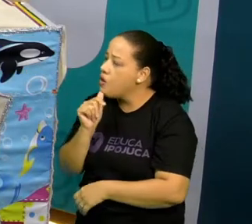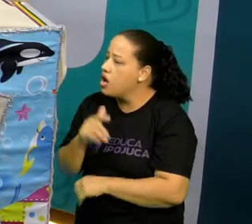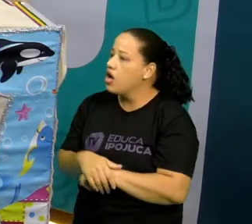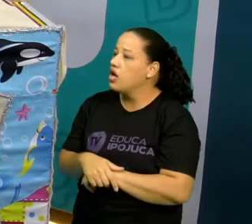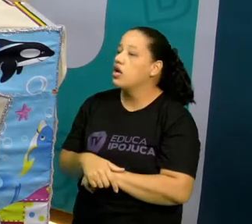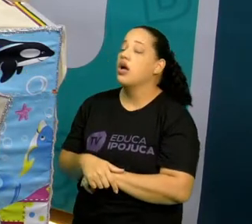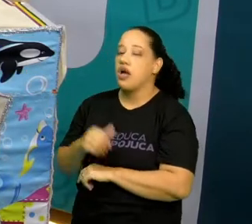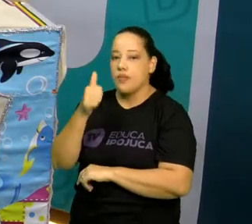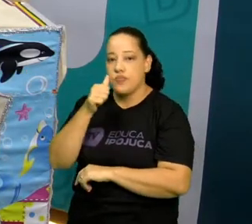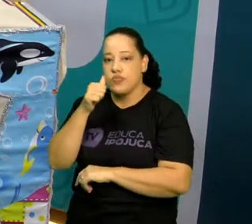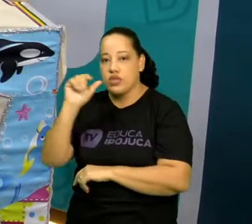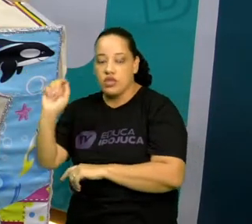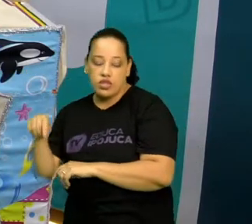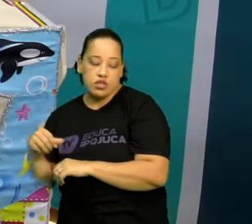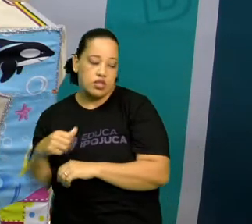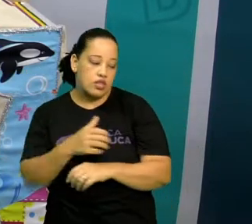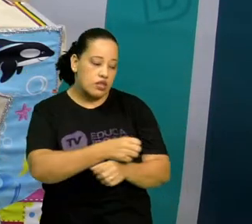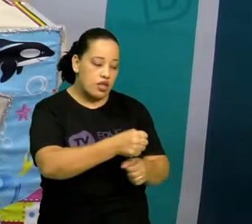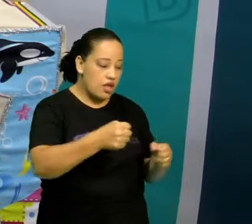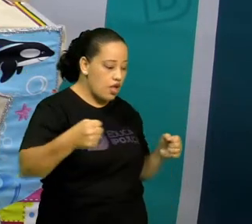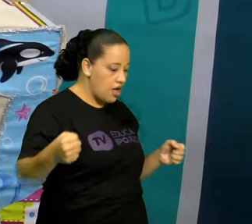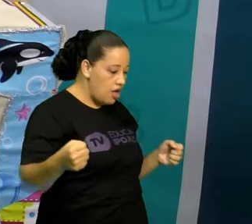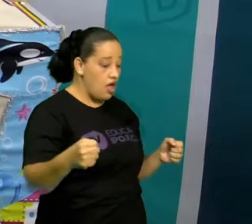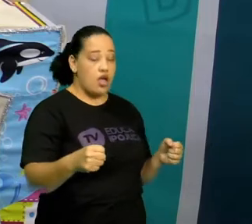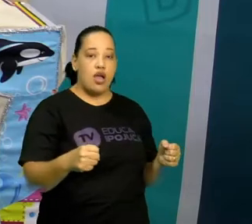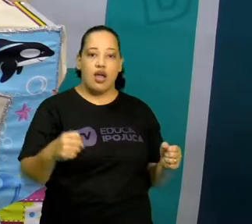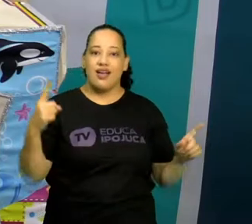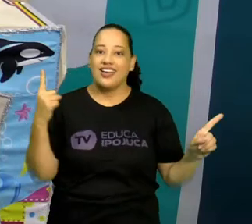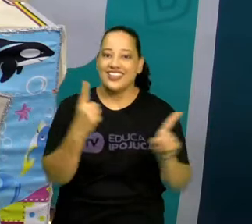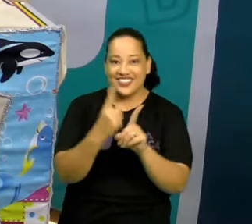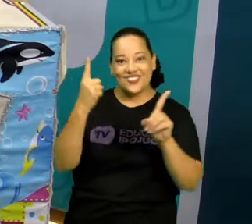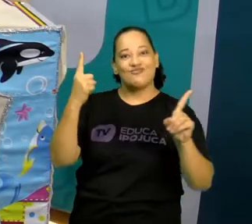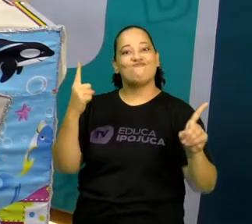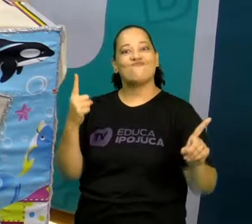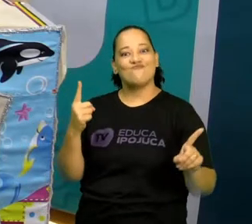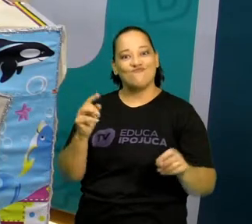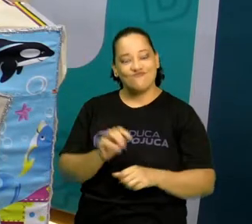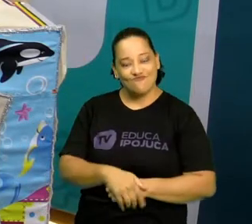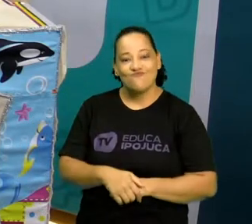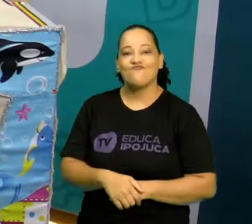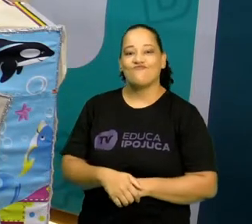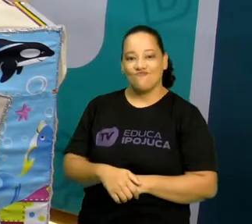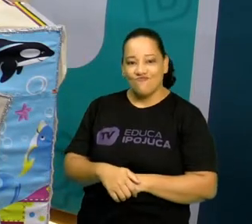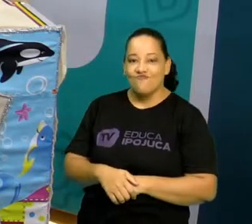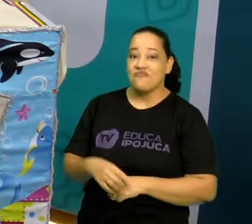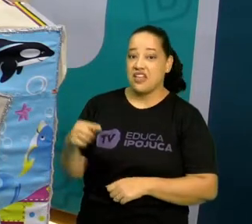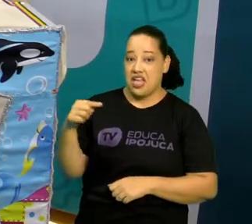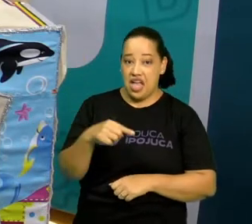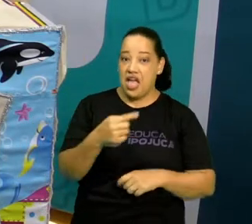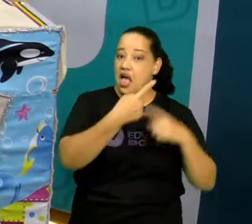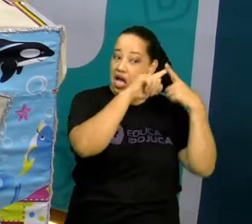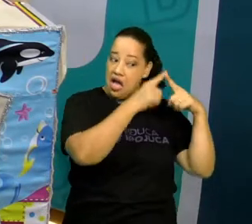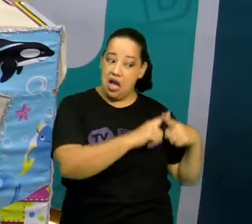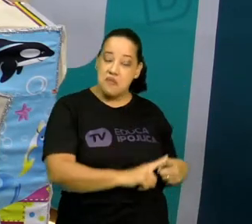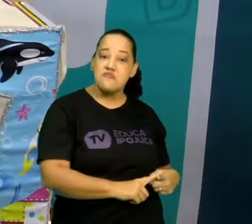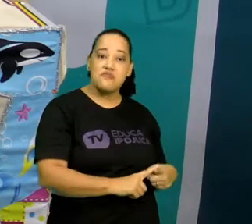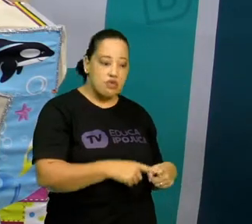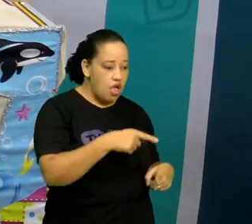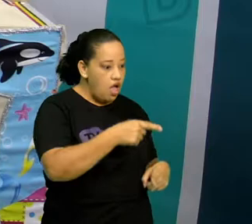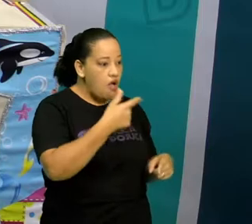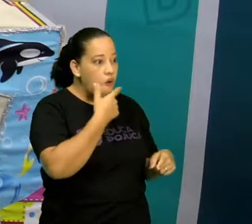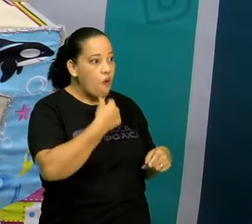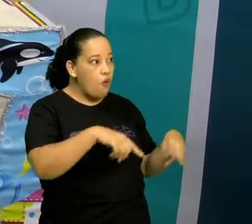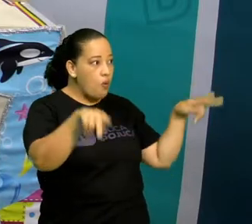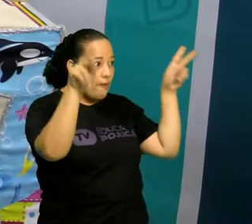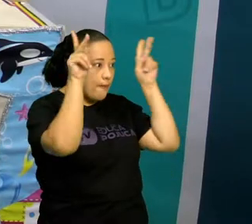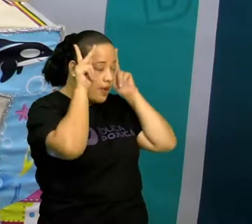depois que ele já tinha andado muito. E a Rapunzel conheceu que era o príncipe, porque ele não estava mais